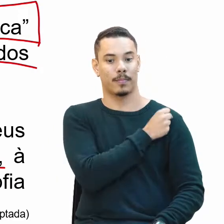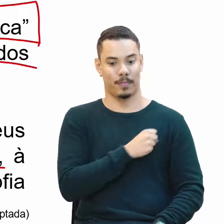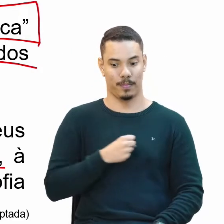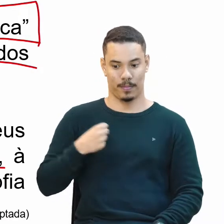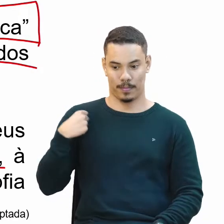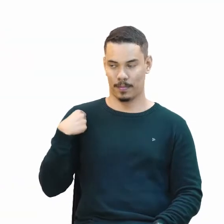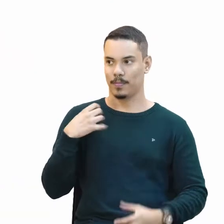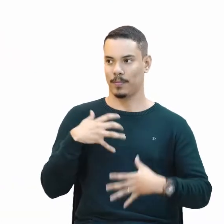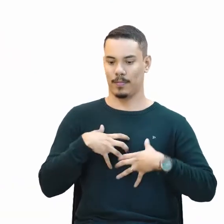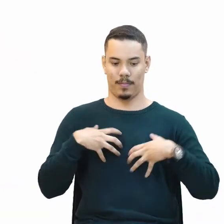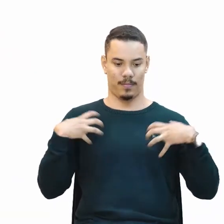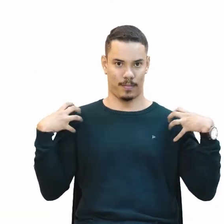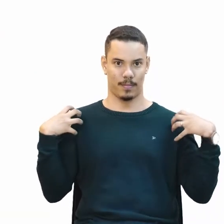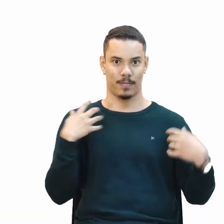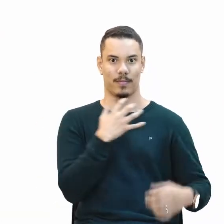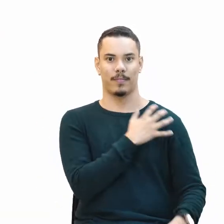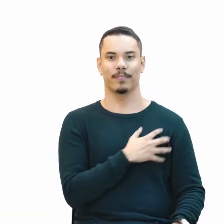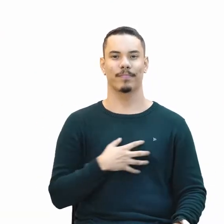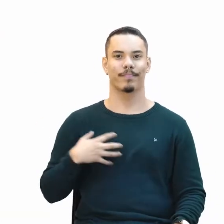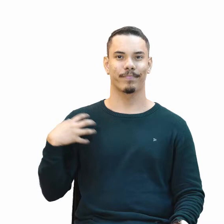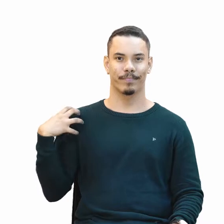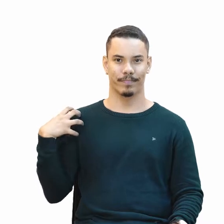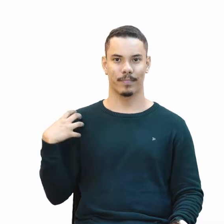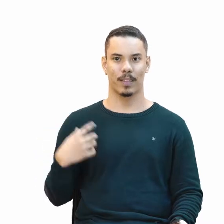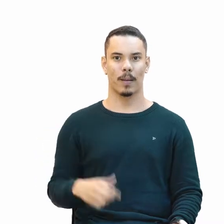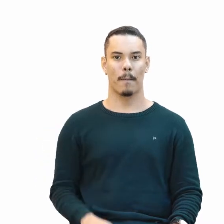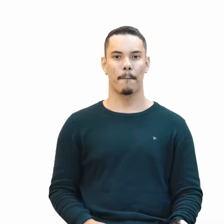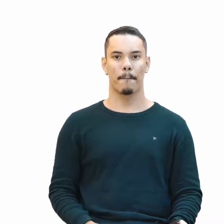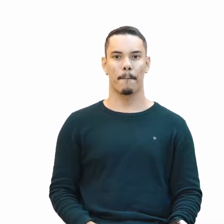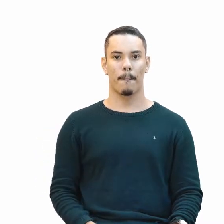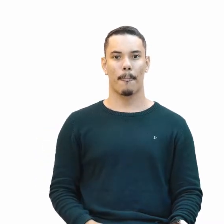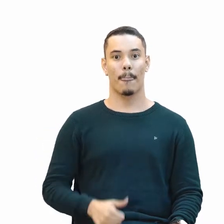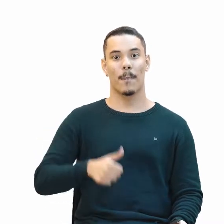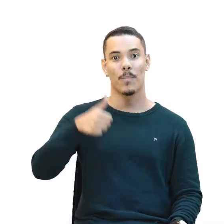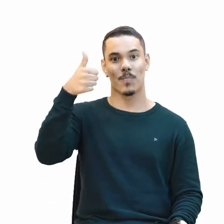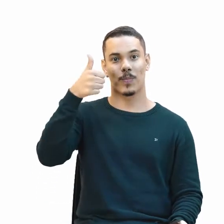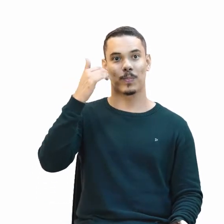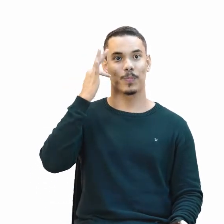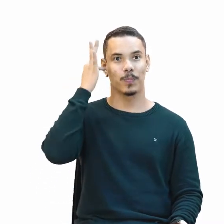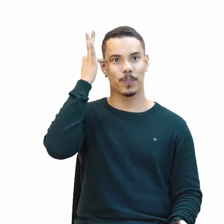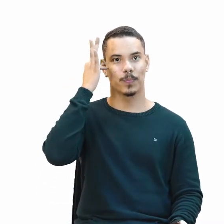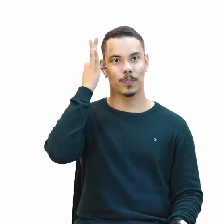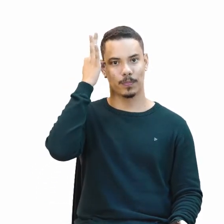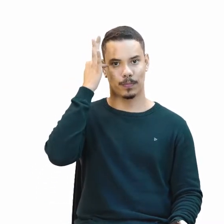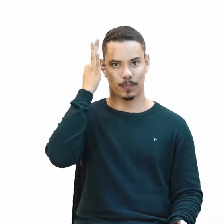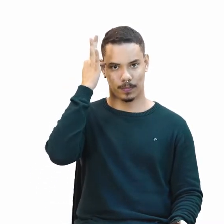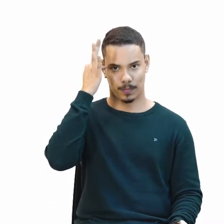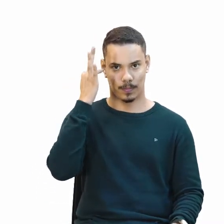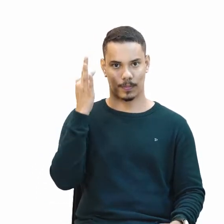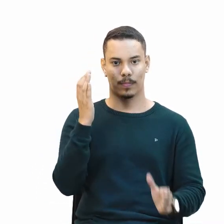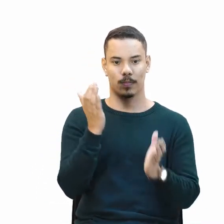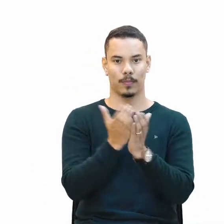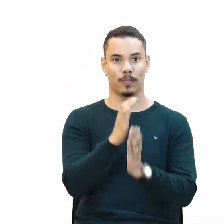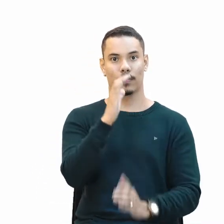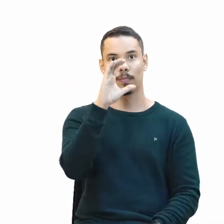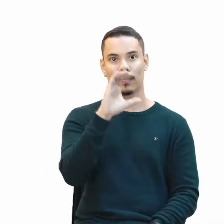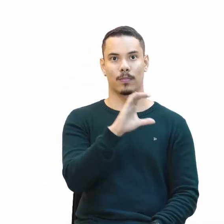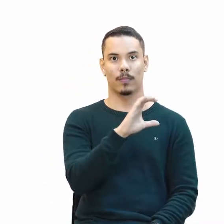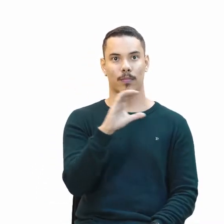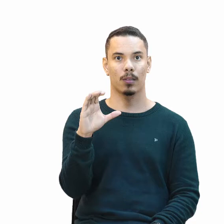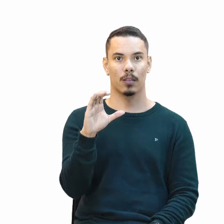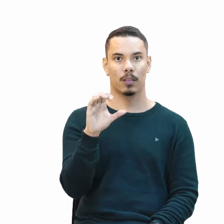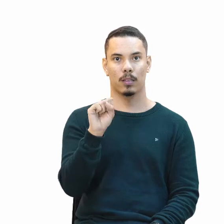em especial. O primeiro filósofo cristão foi São